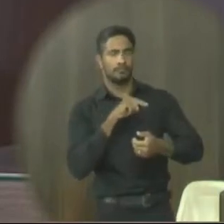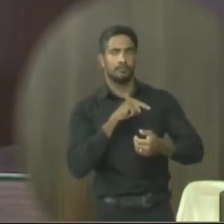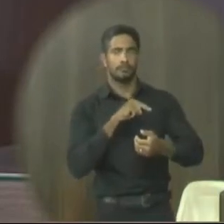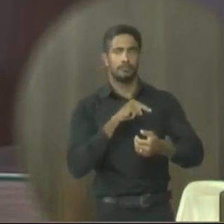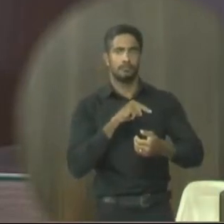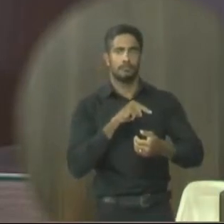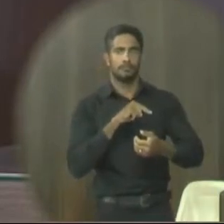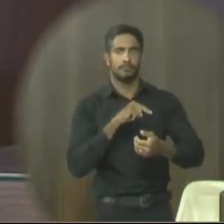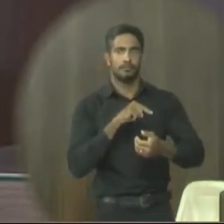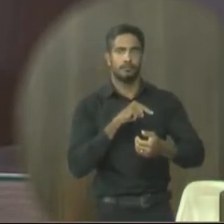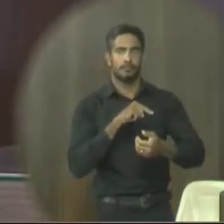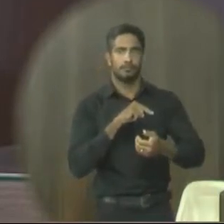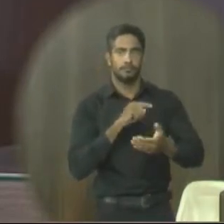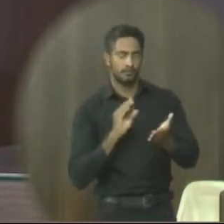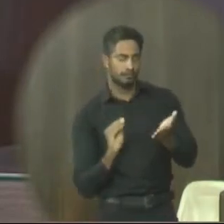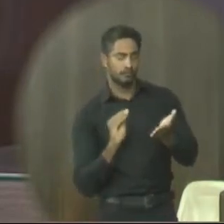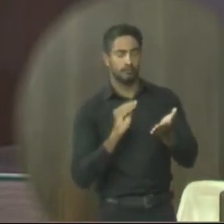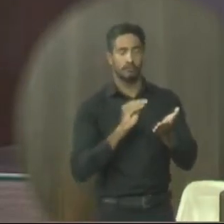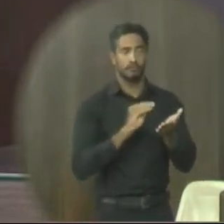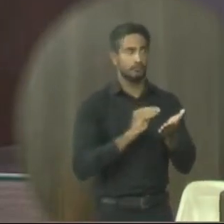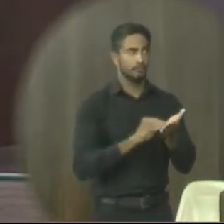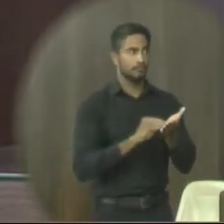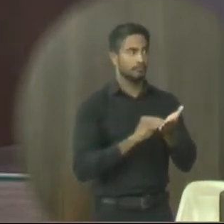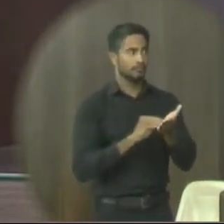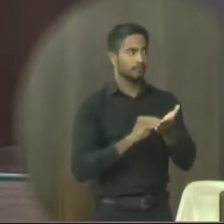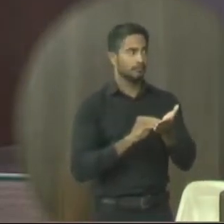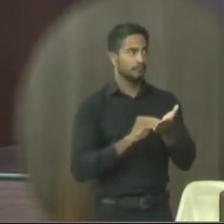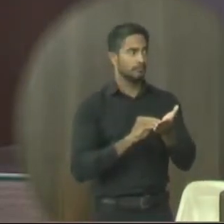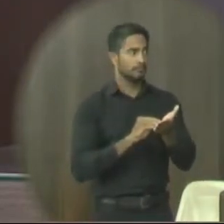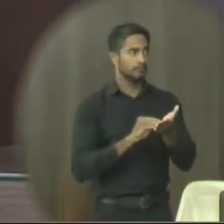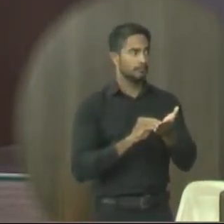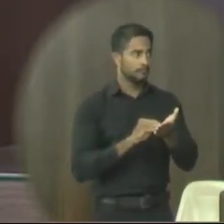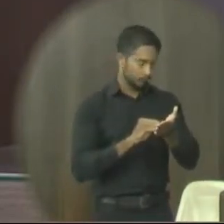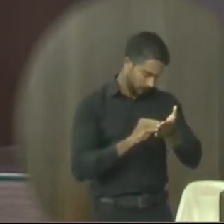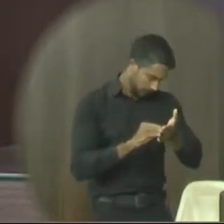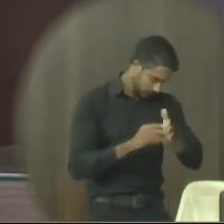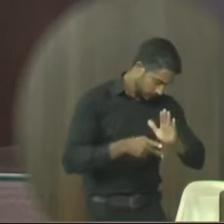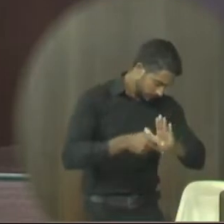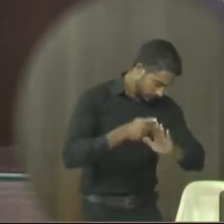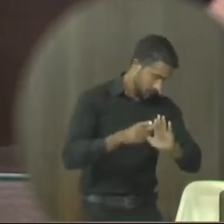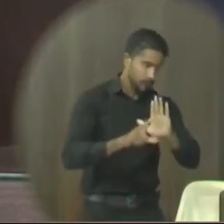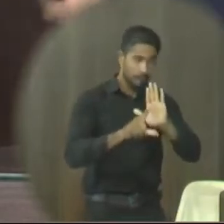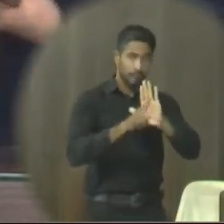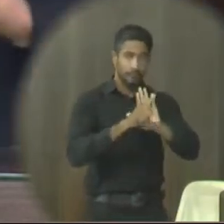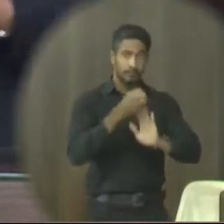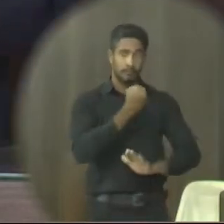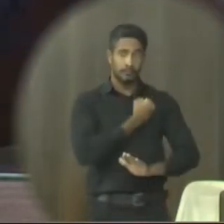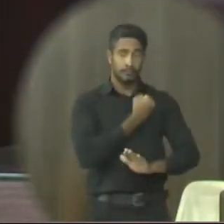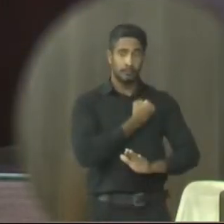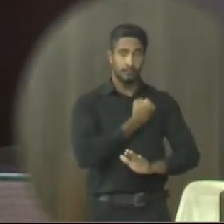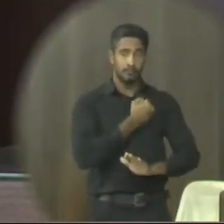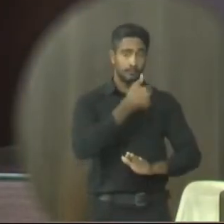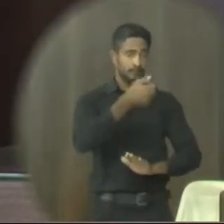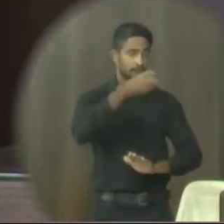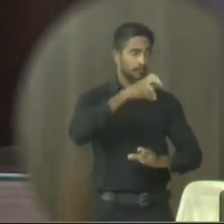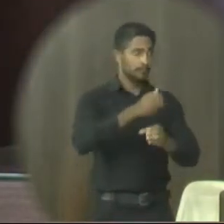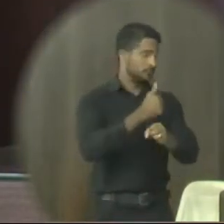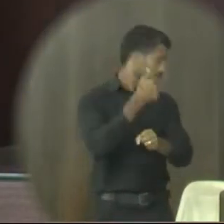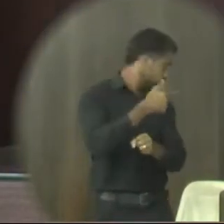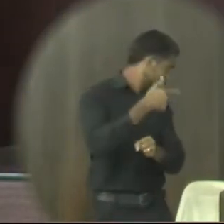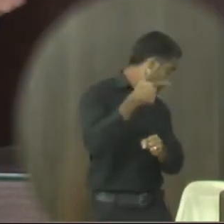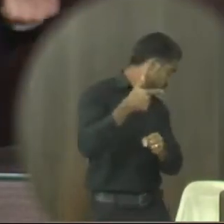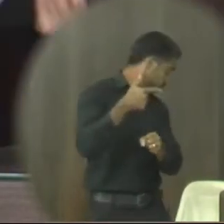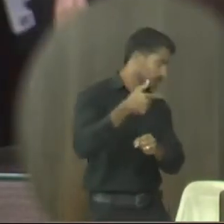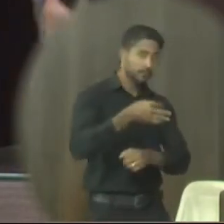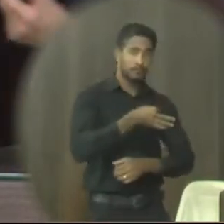para protocolar mensagem de veto integral ao projeto de lei número 015-2022, de